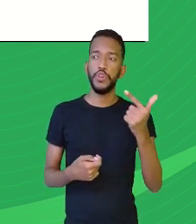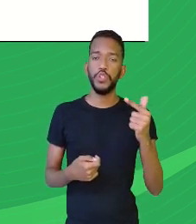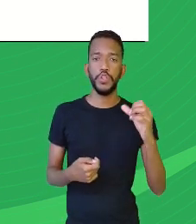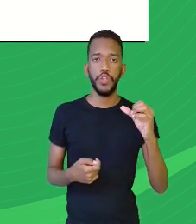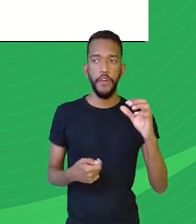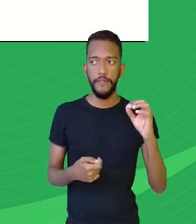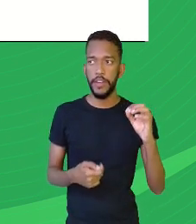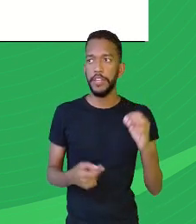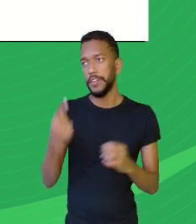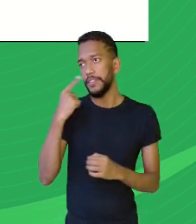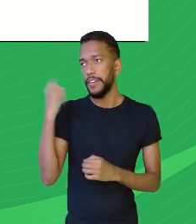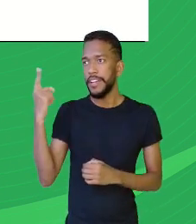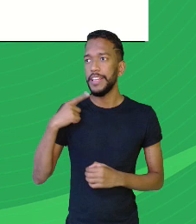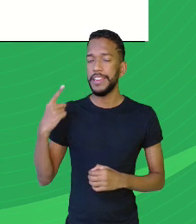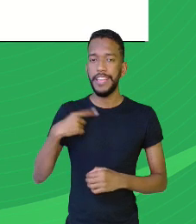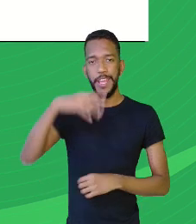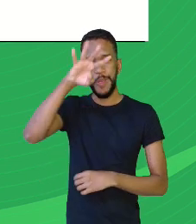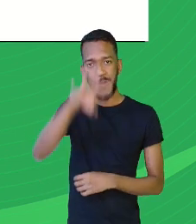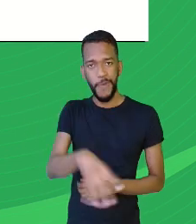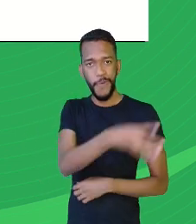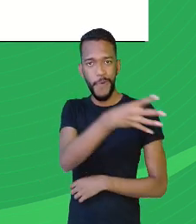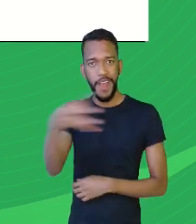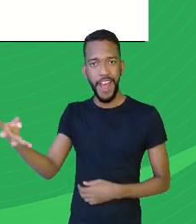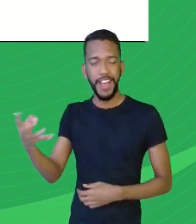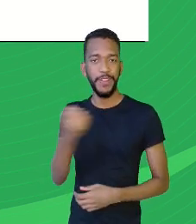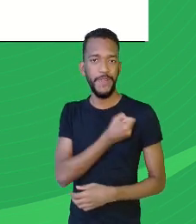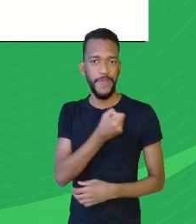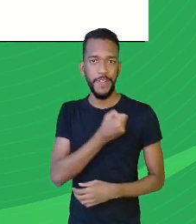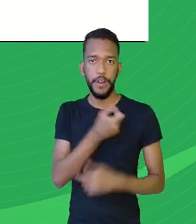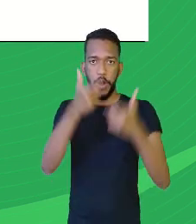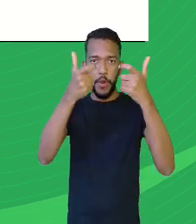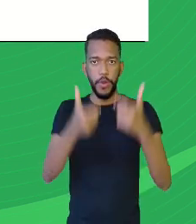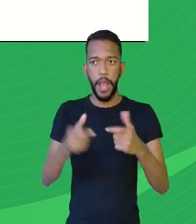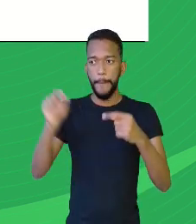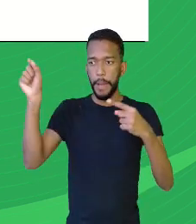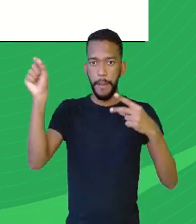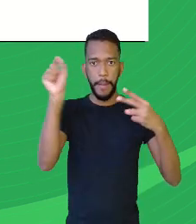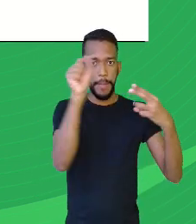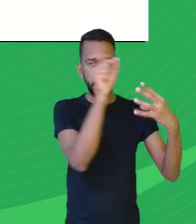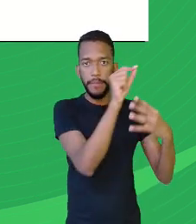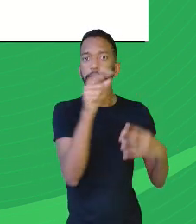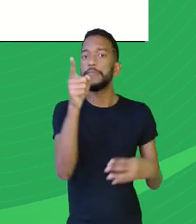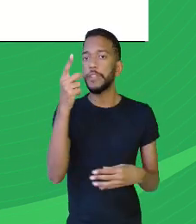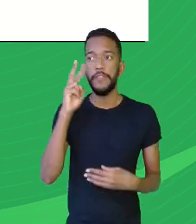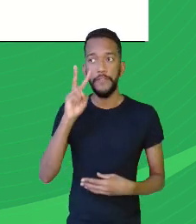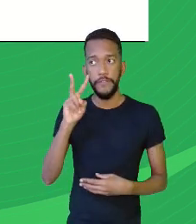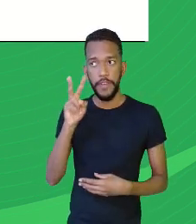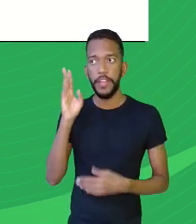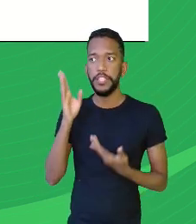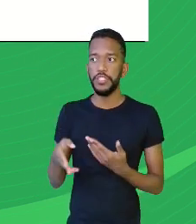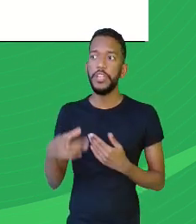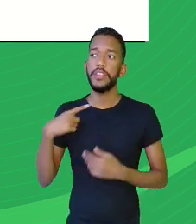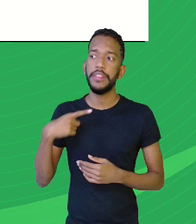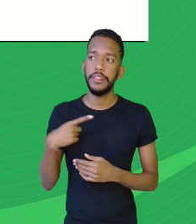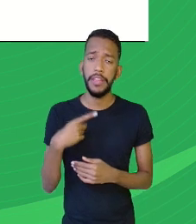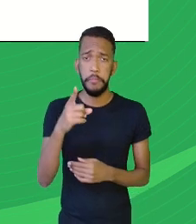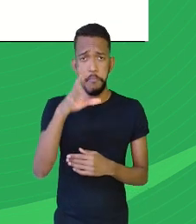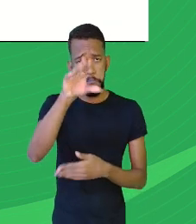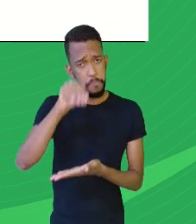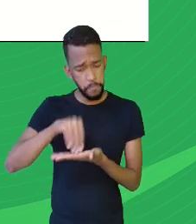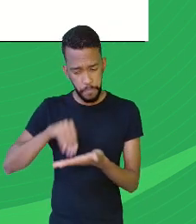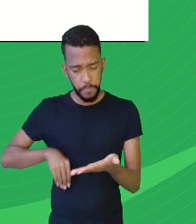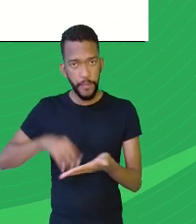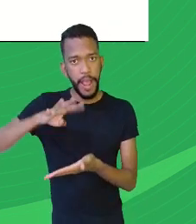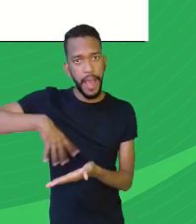auxiliar, eu trouxe o meu quadro de valor e lugar. Você que está em casa, se quiser, pode anotar no